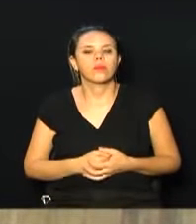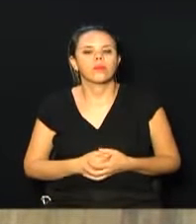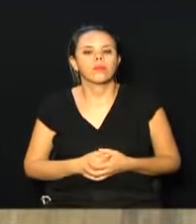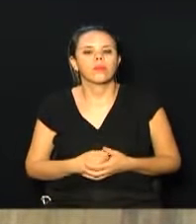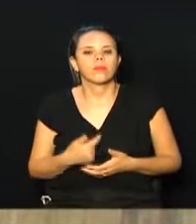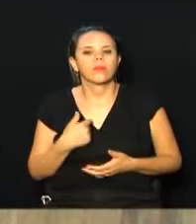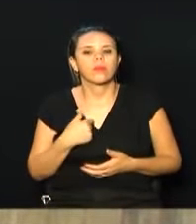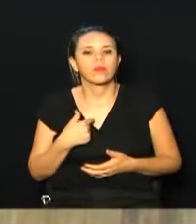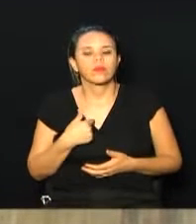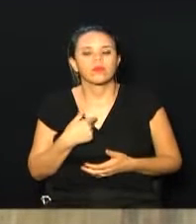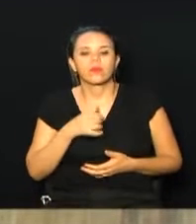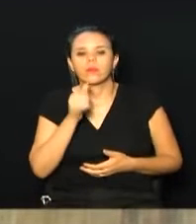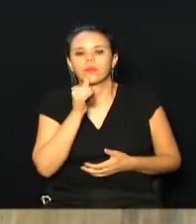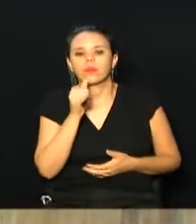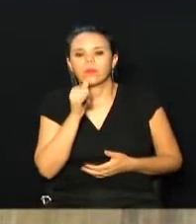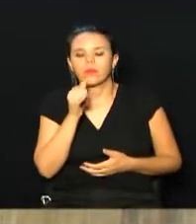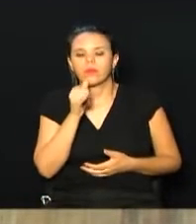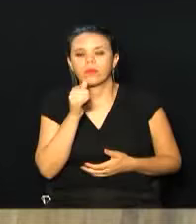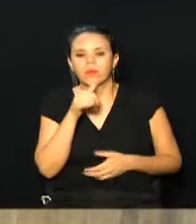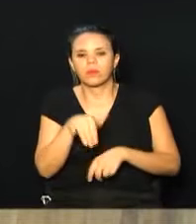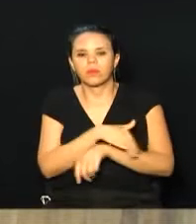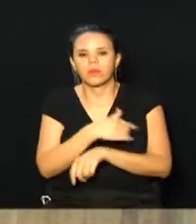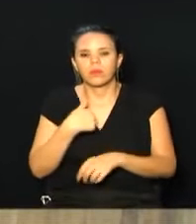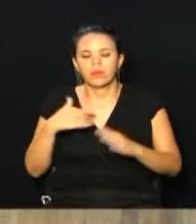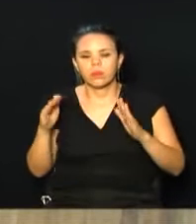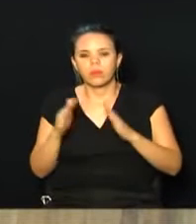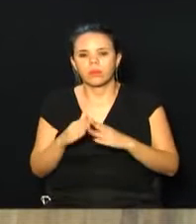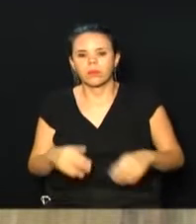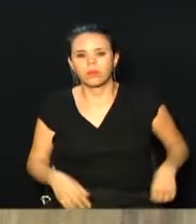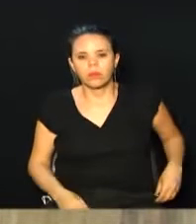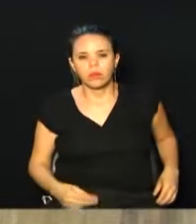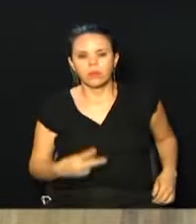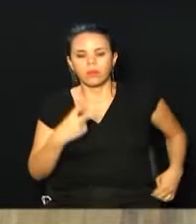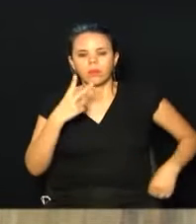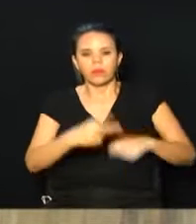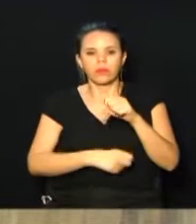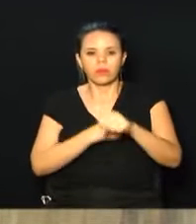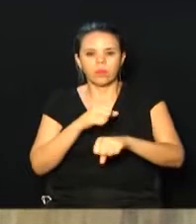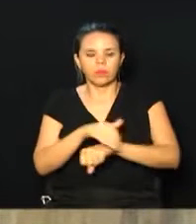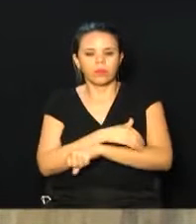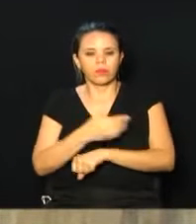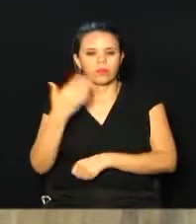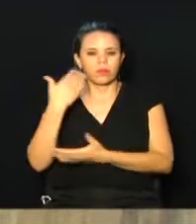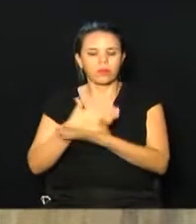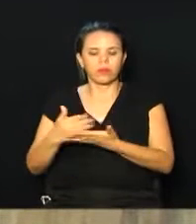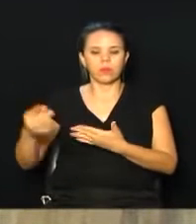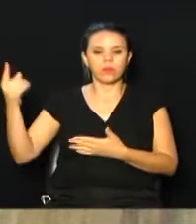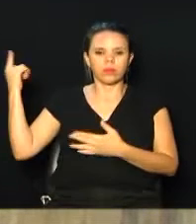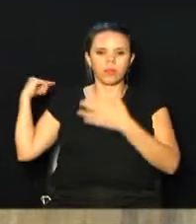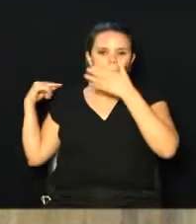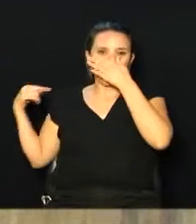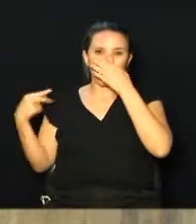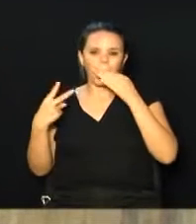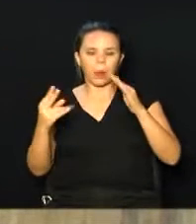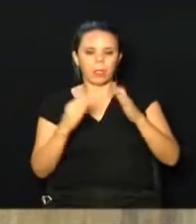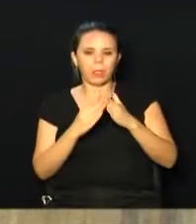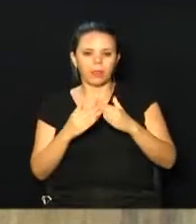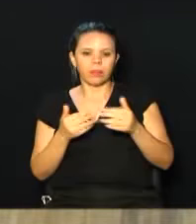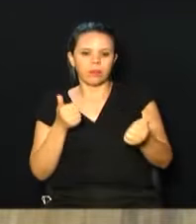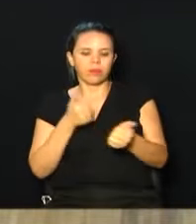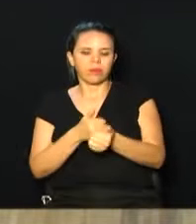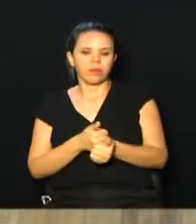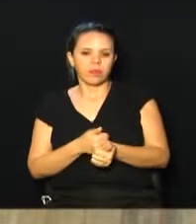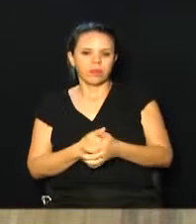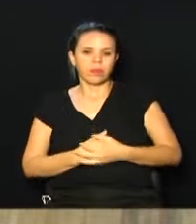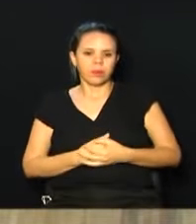Eu vou dar um exemplo, a rua onde eu moro. Eu moro há 2 anos e meio numa rua que, desde o começo, 2 casas para frente de onde eu